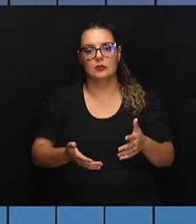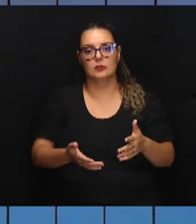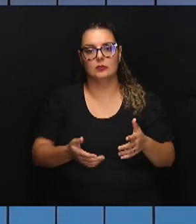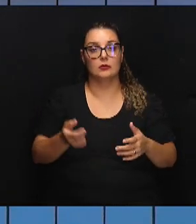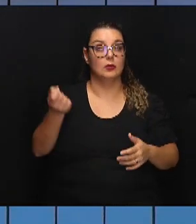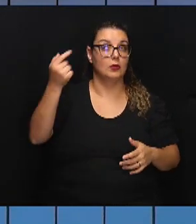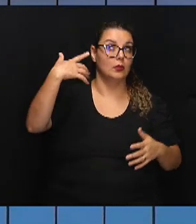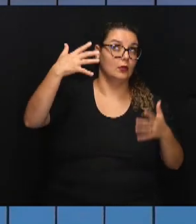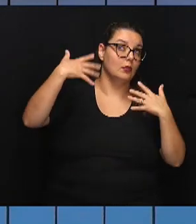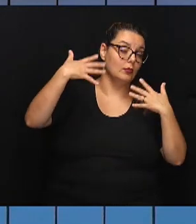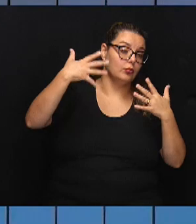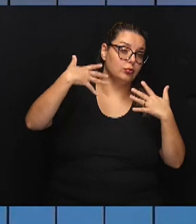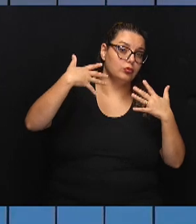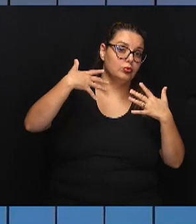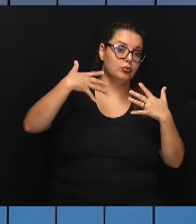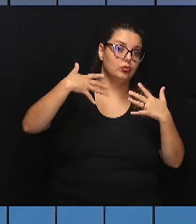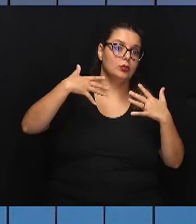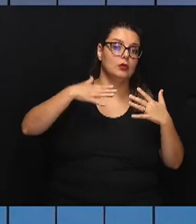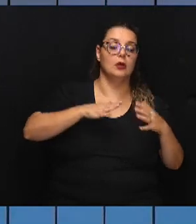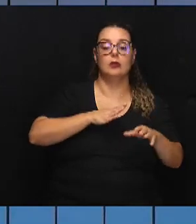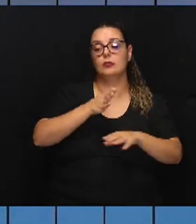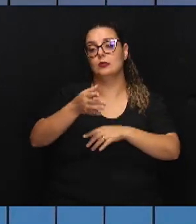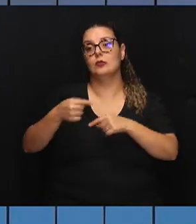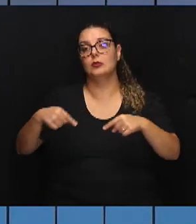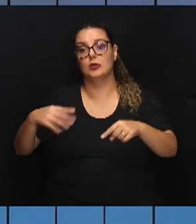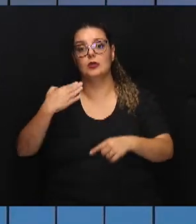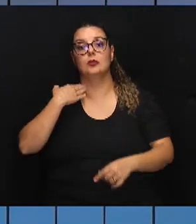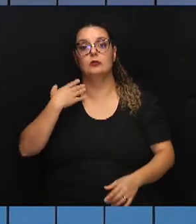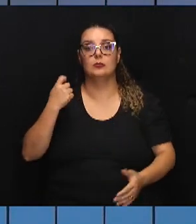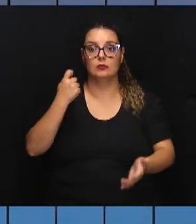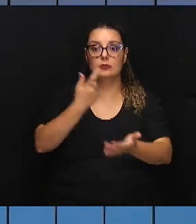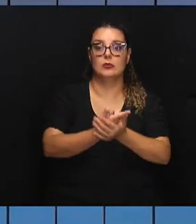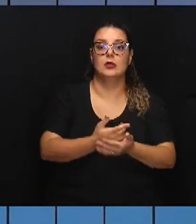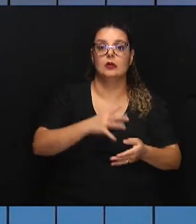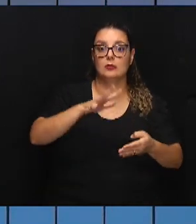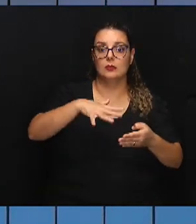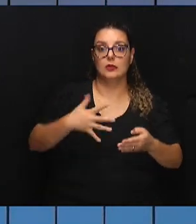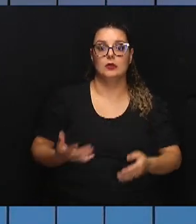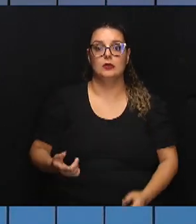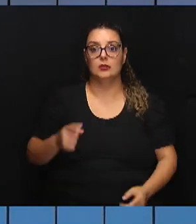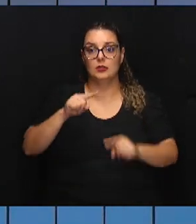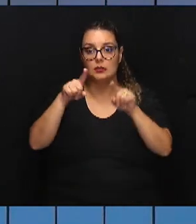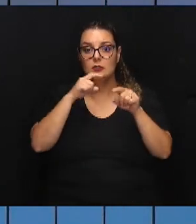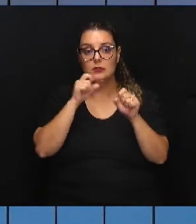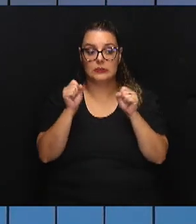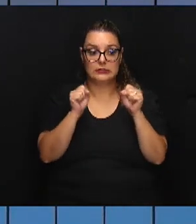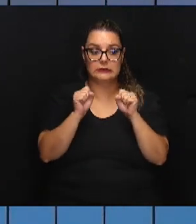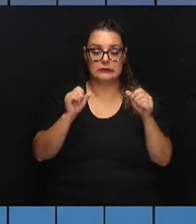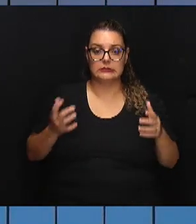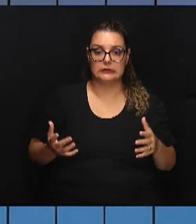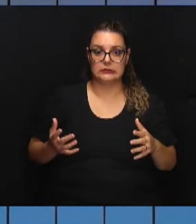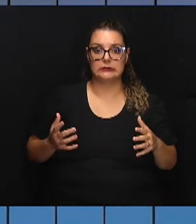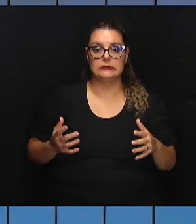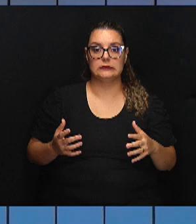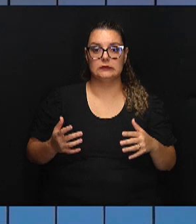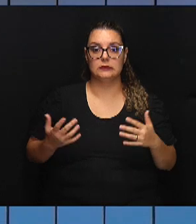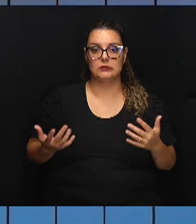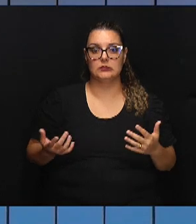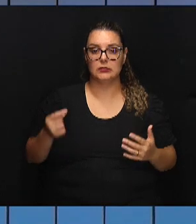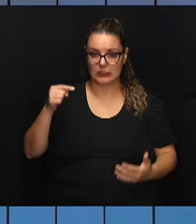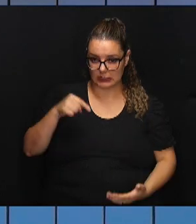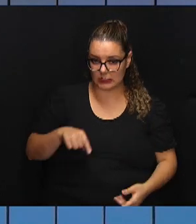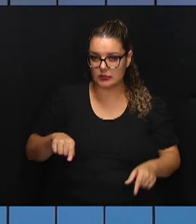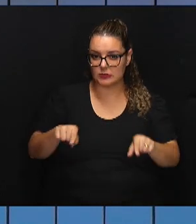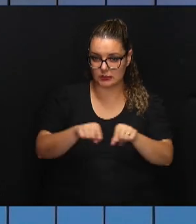sol bem quente e de repente eu entro num banco para pagar uma conta e aí tá aquele ar-condicionado bem gelado. Isso